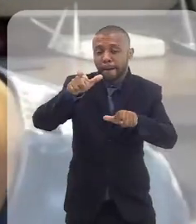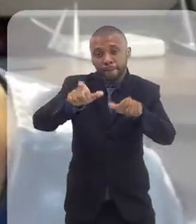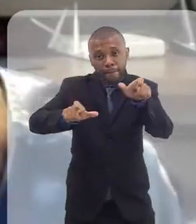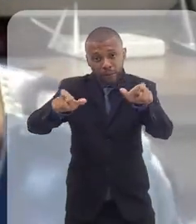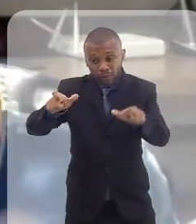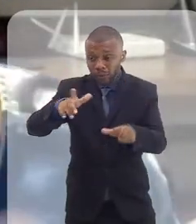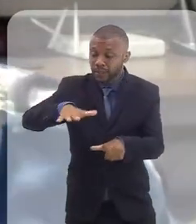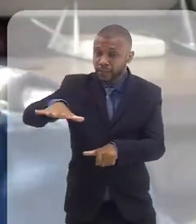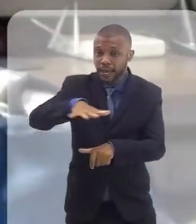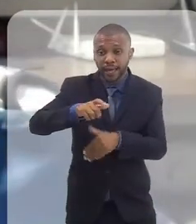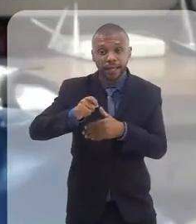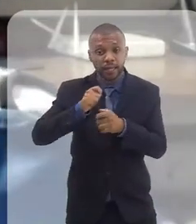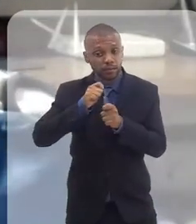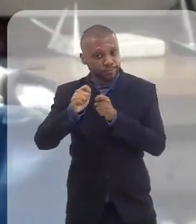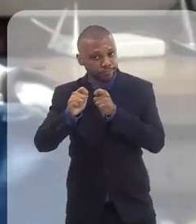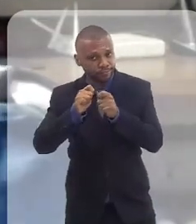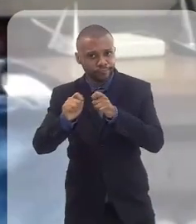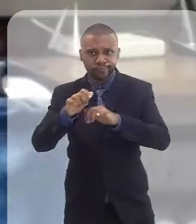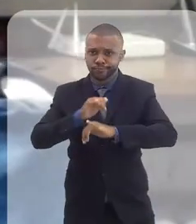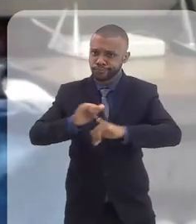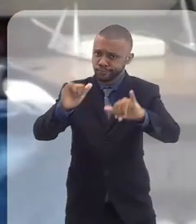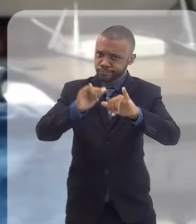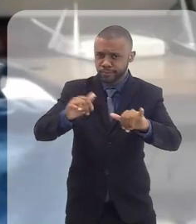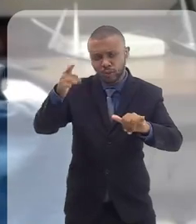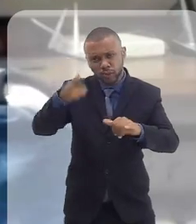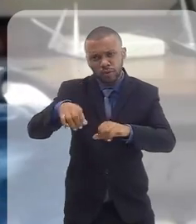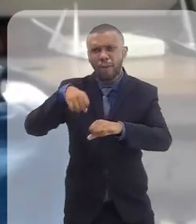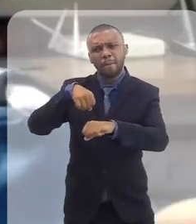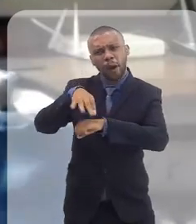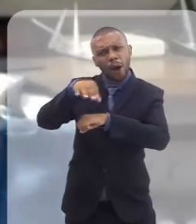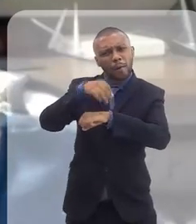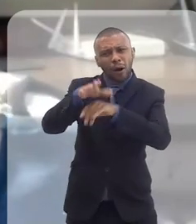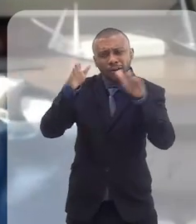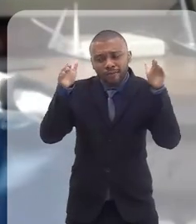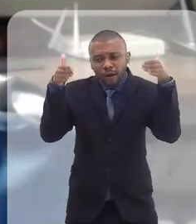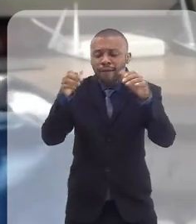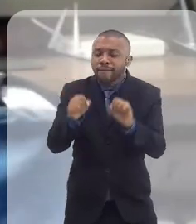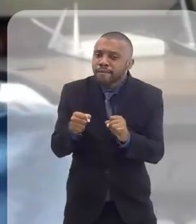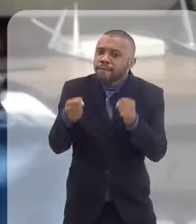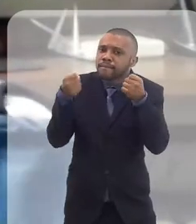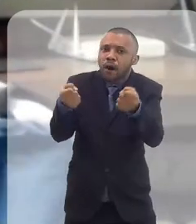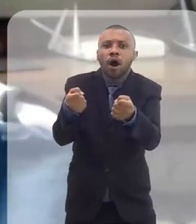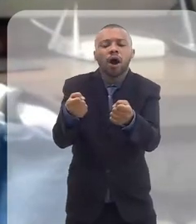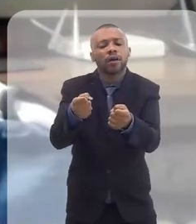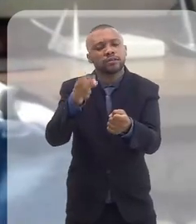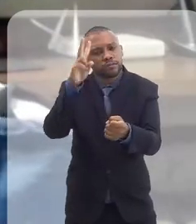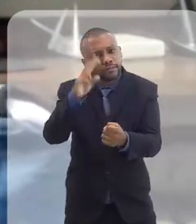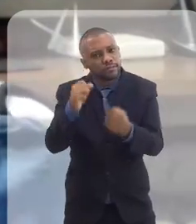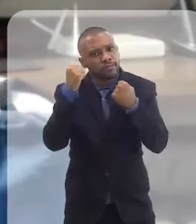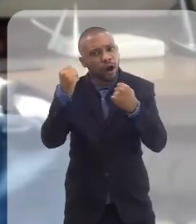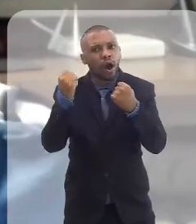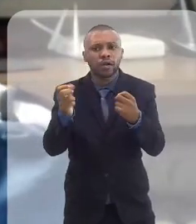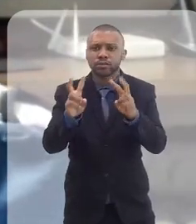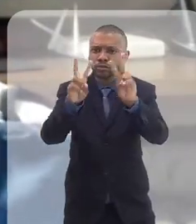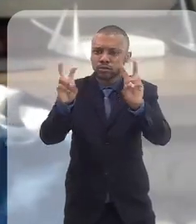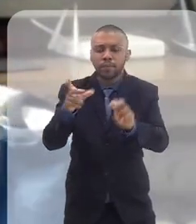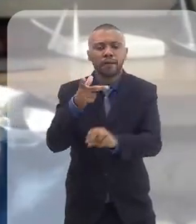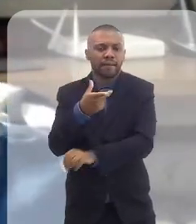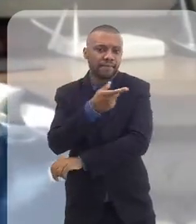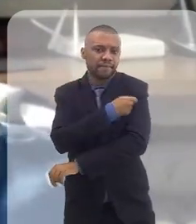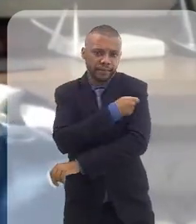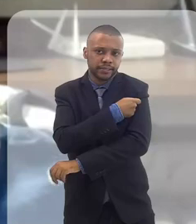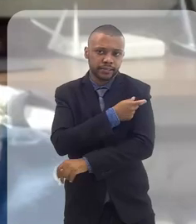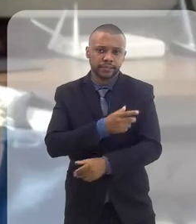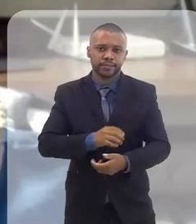juntar pessoas da mídia e ter uma campanha de novo, bem forte, perdão, bem